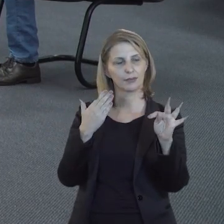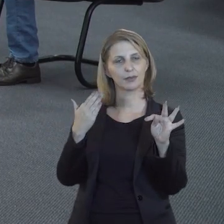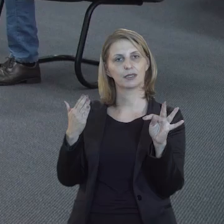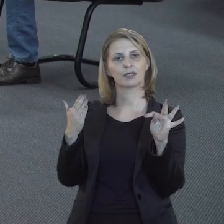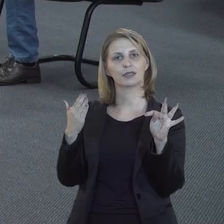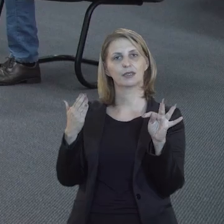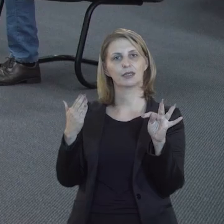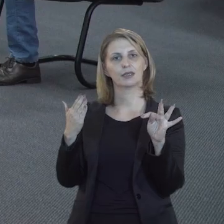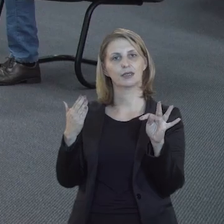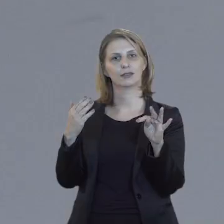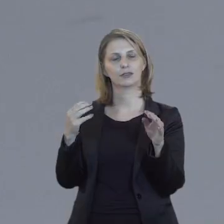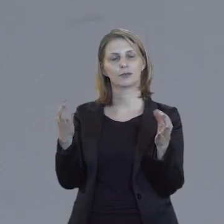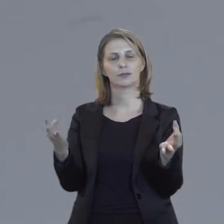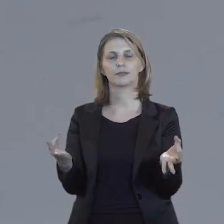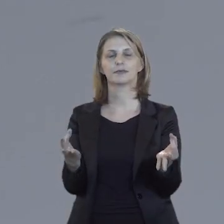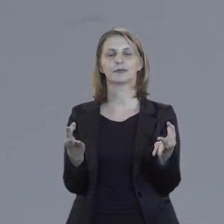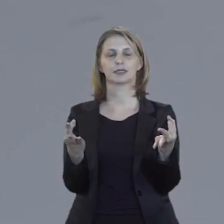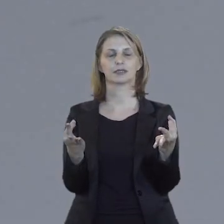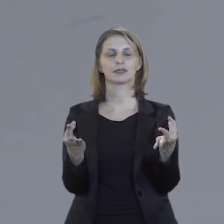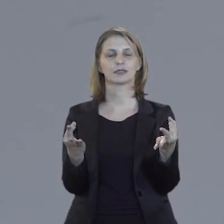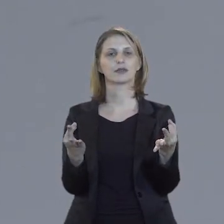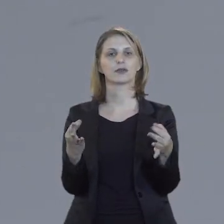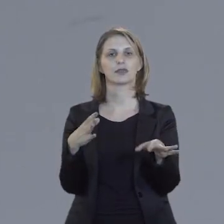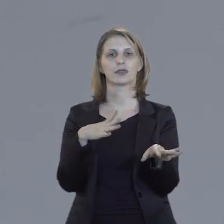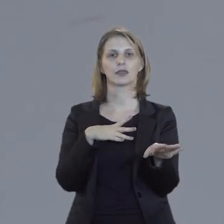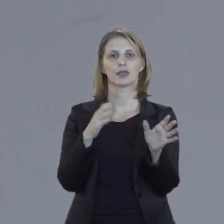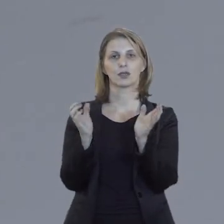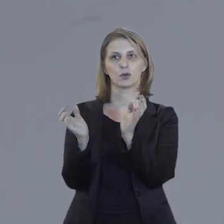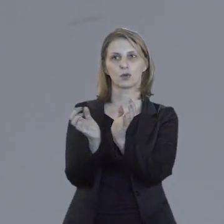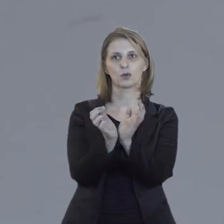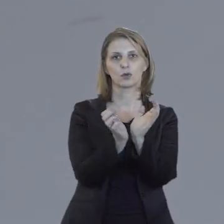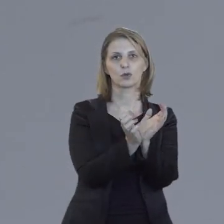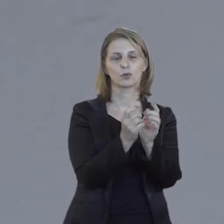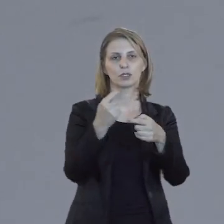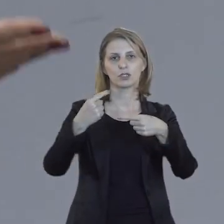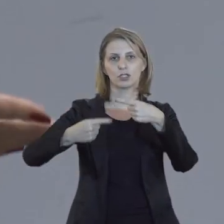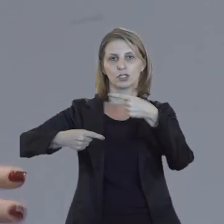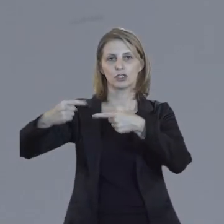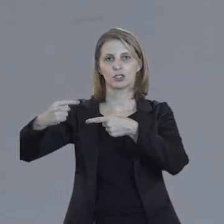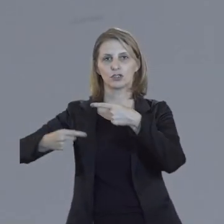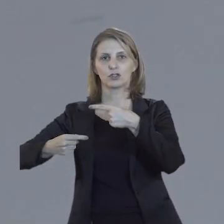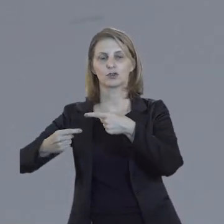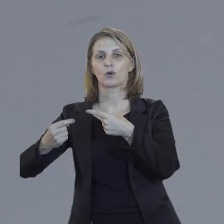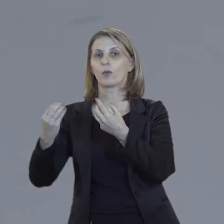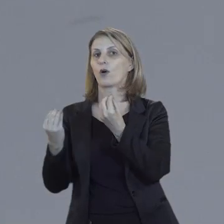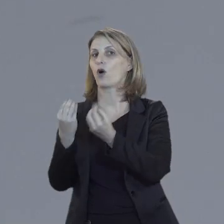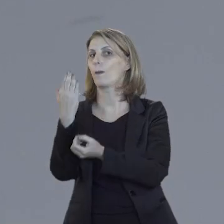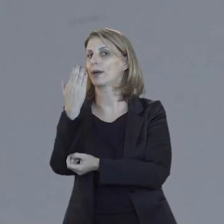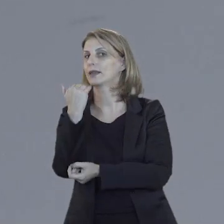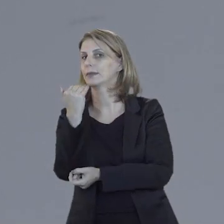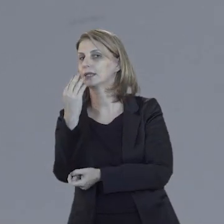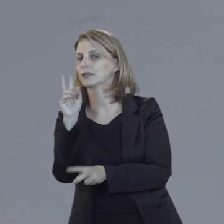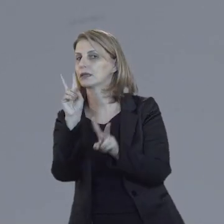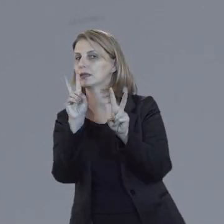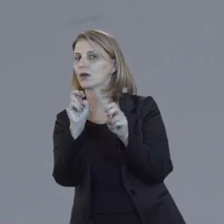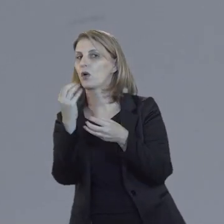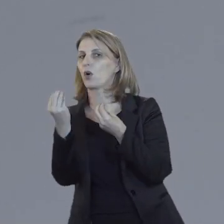Temos algumas fazem terapias de meditação, grupos que discutem também a